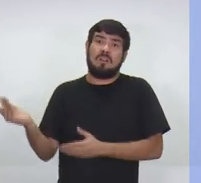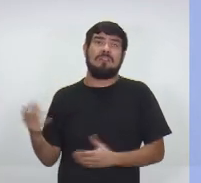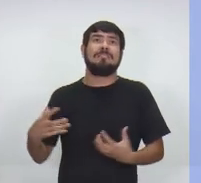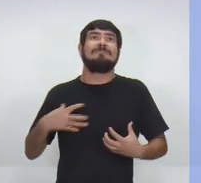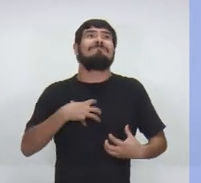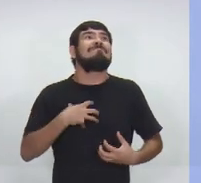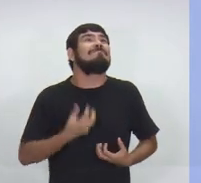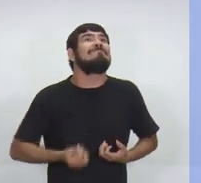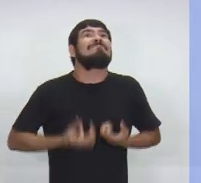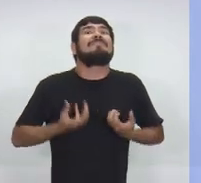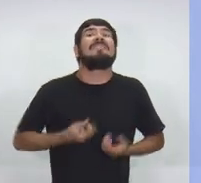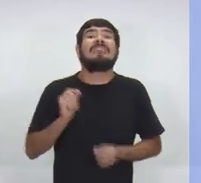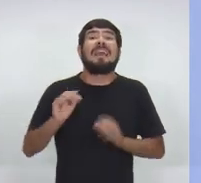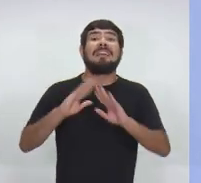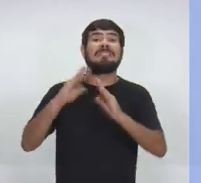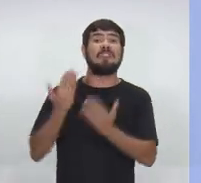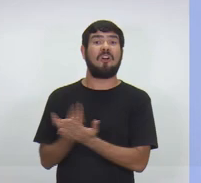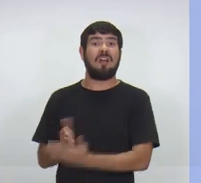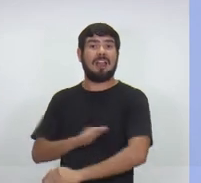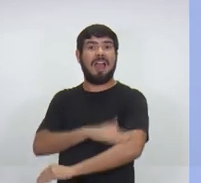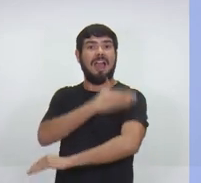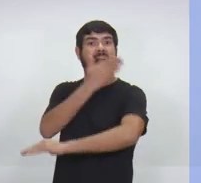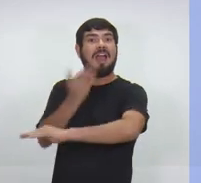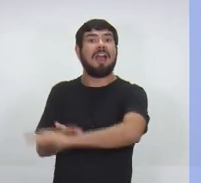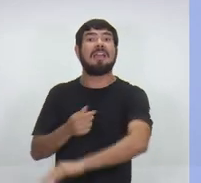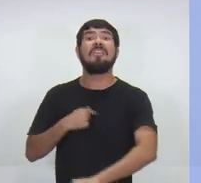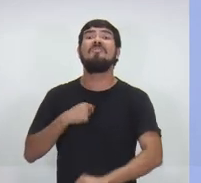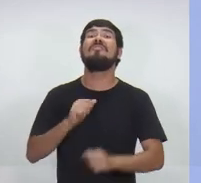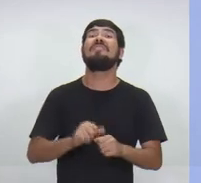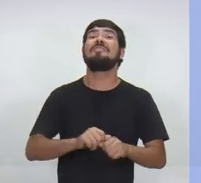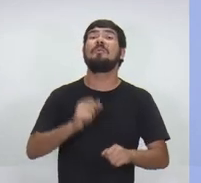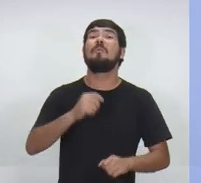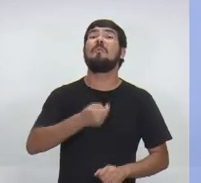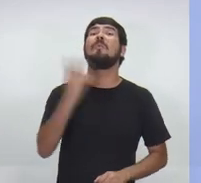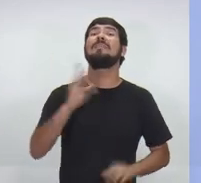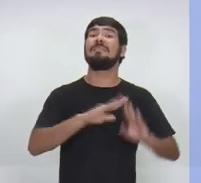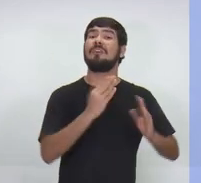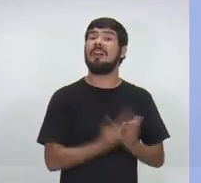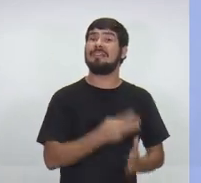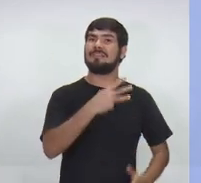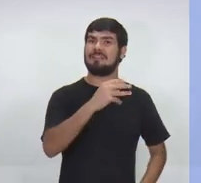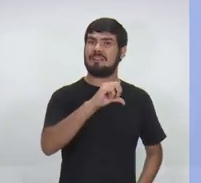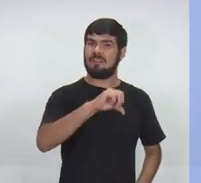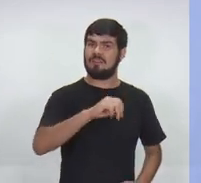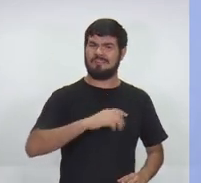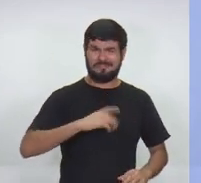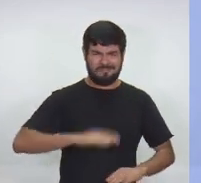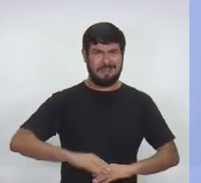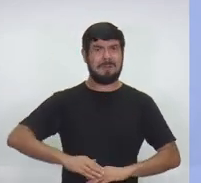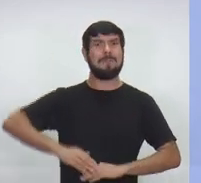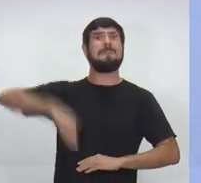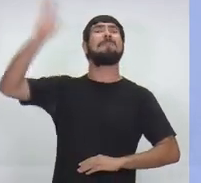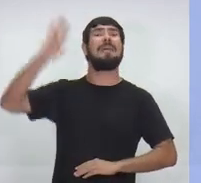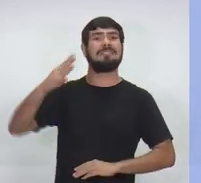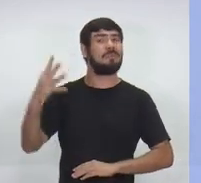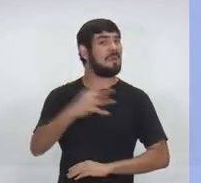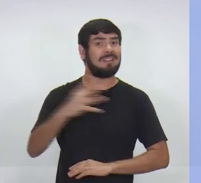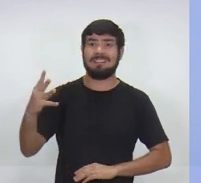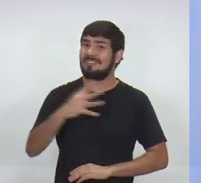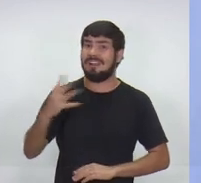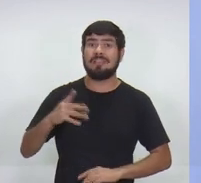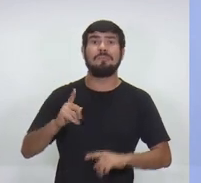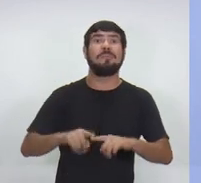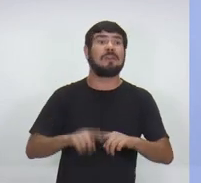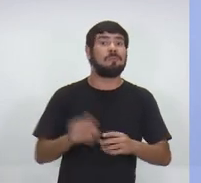fiz 39 vou fazer mais 40 mil vagas sabe por quê porque o jovem fica dentro da escola das sete da manhã